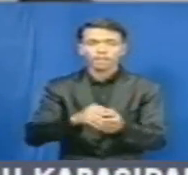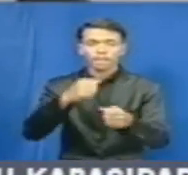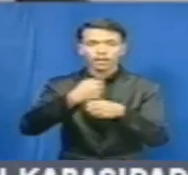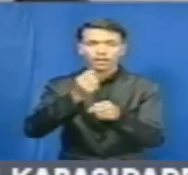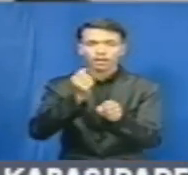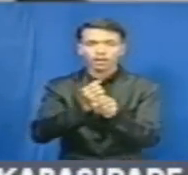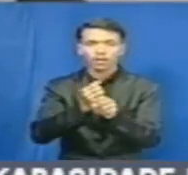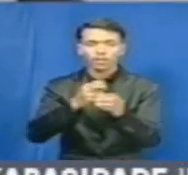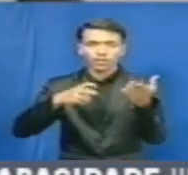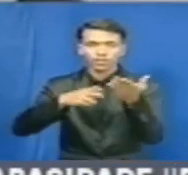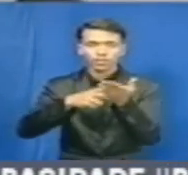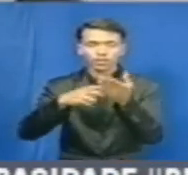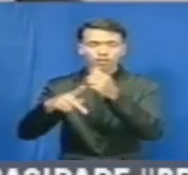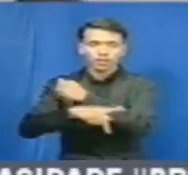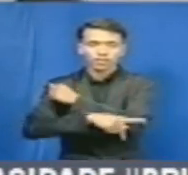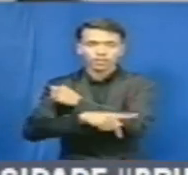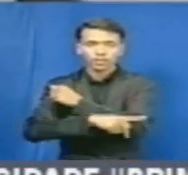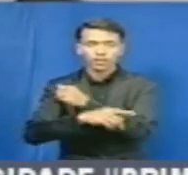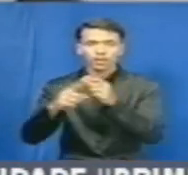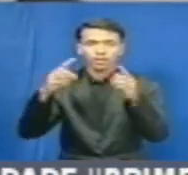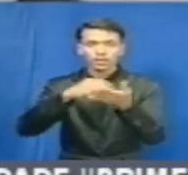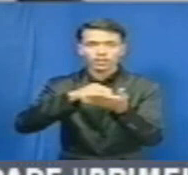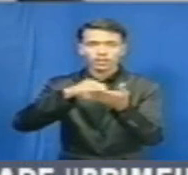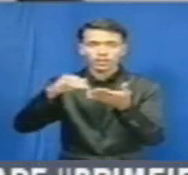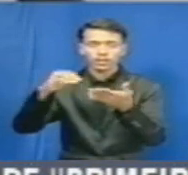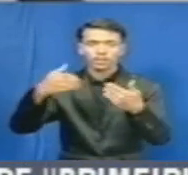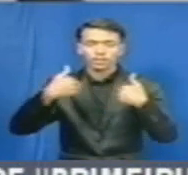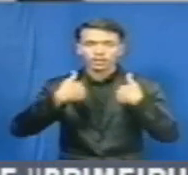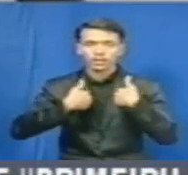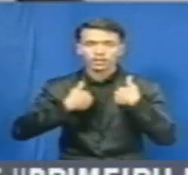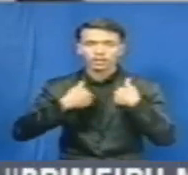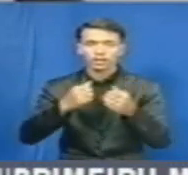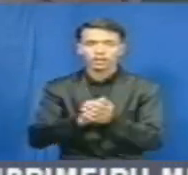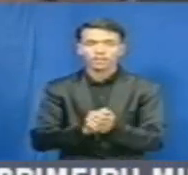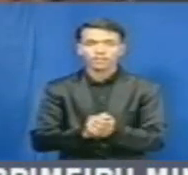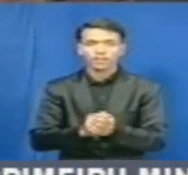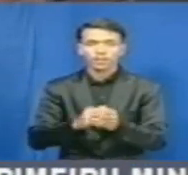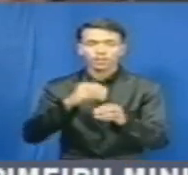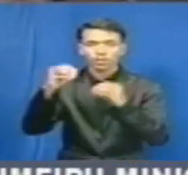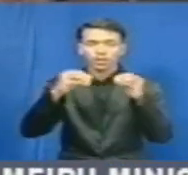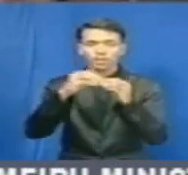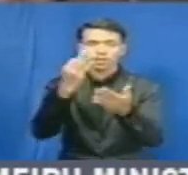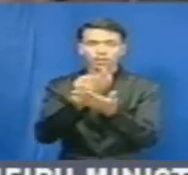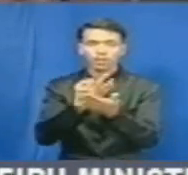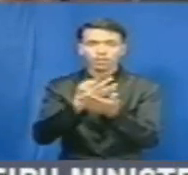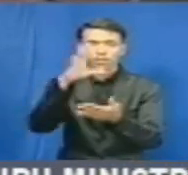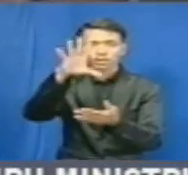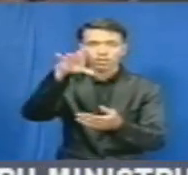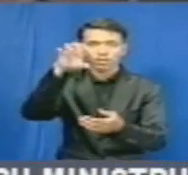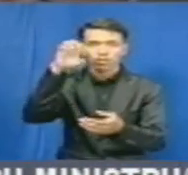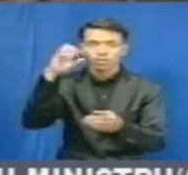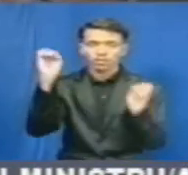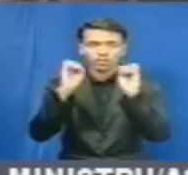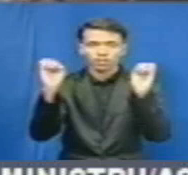narrativa no passaporte Portugal, baseia ba licença nebe existe, também receita informação com ba osan dólar americano atus lima ne